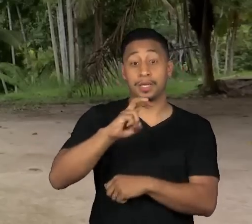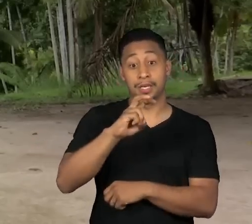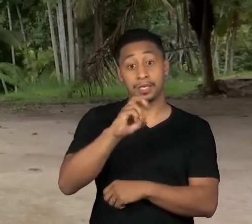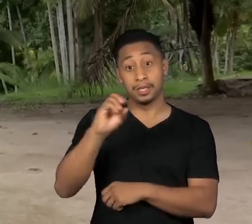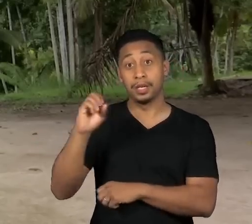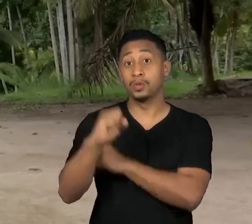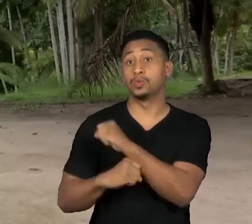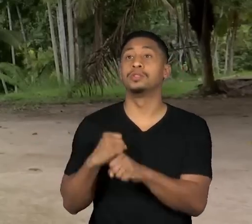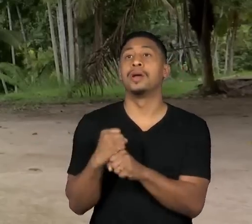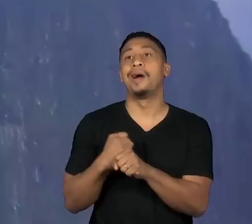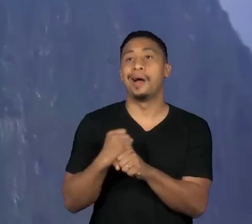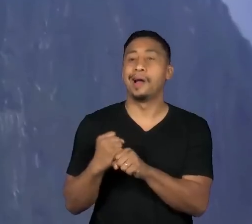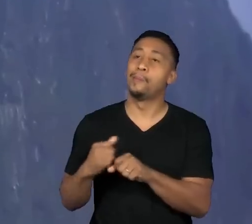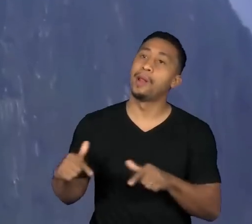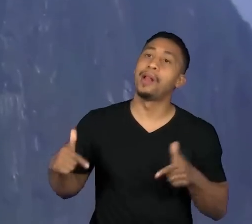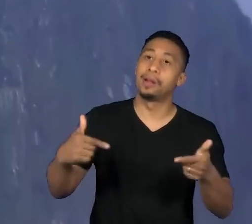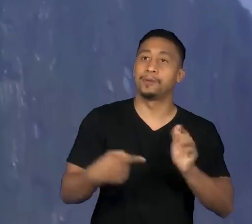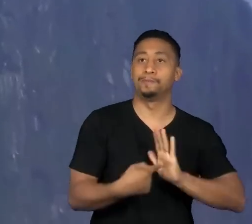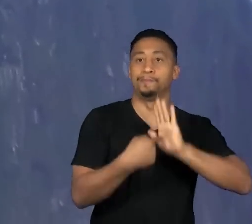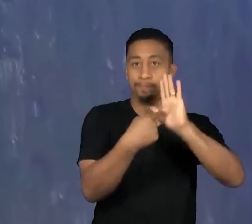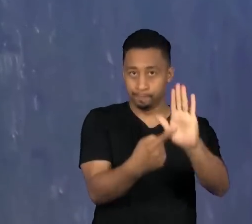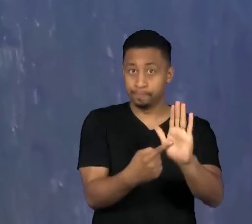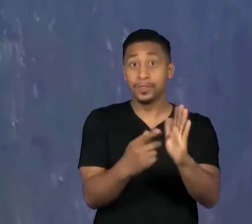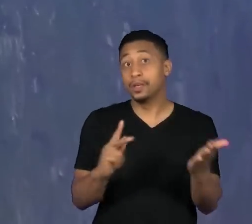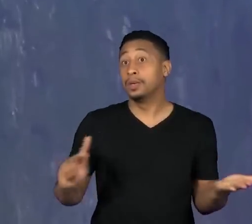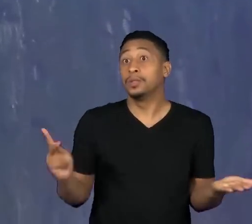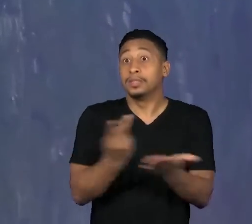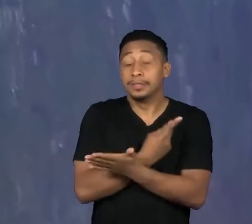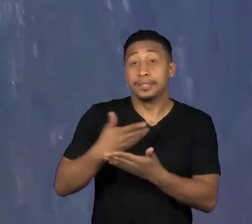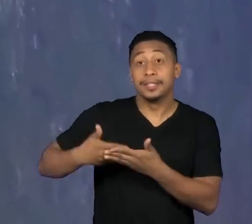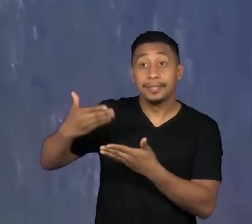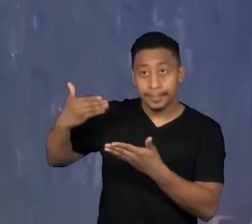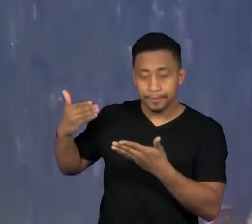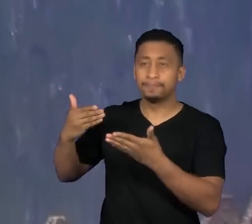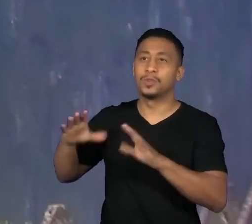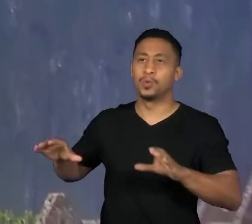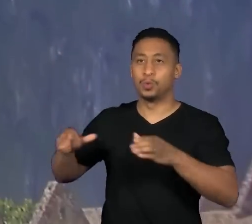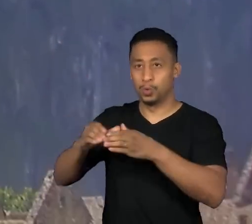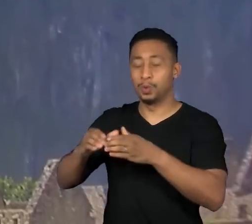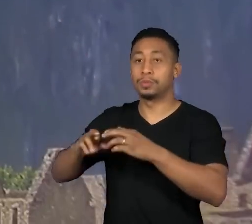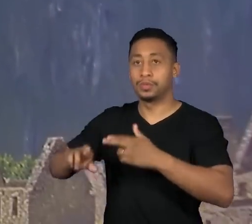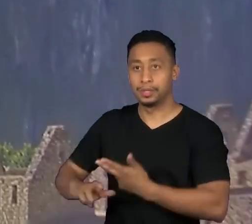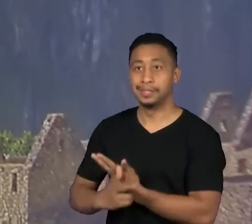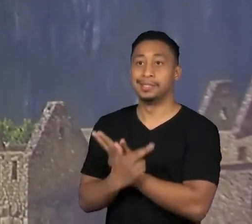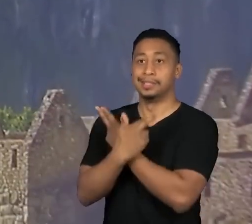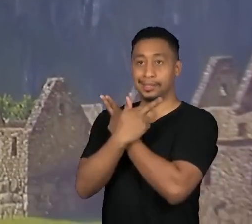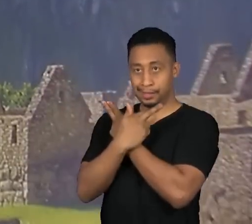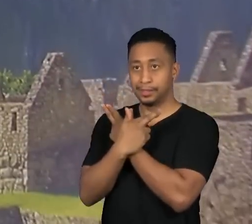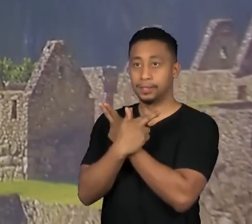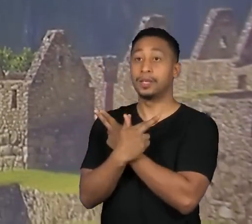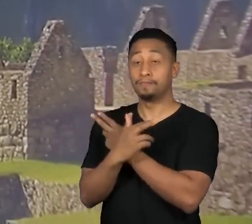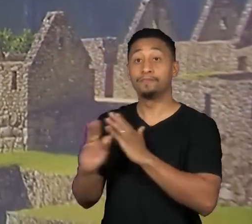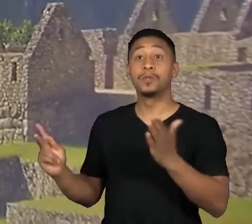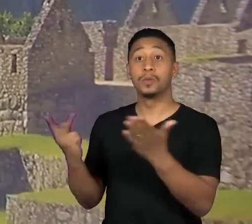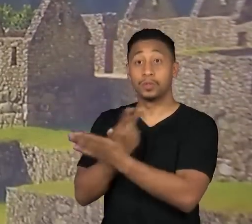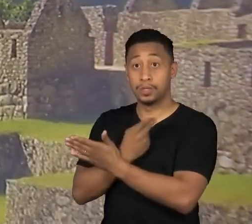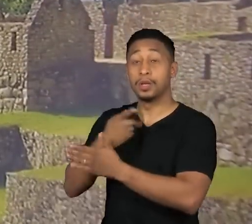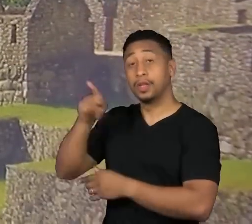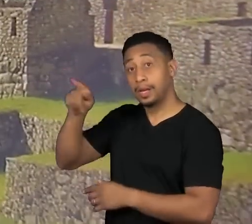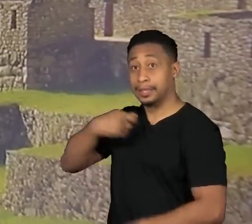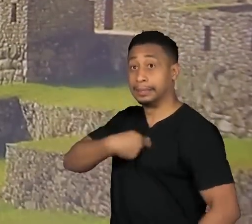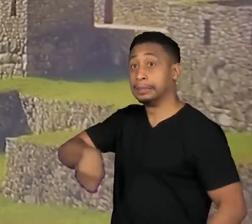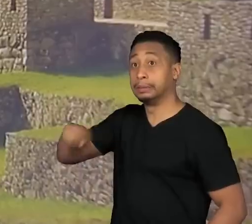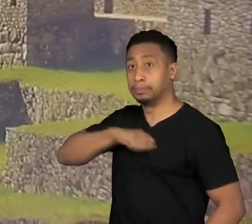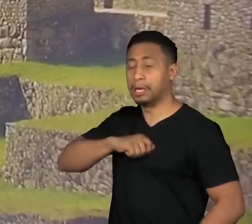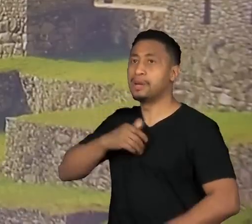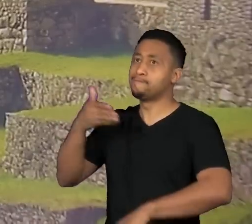e à independência. Após presenciarem o Império Inca, sobreviverem à chegada dos espanhóis no Peru, o